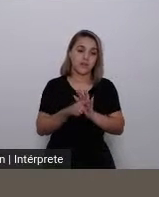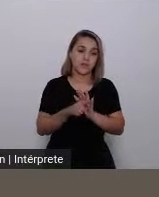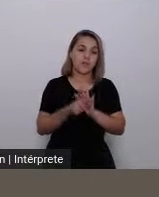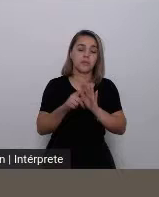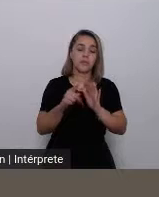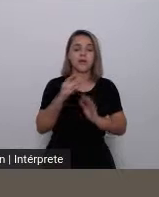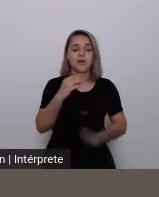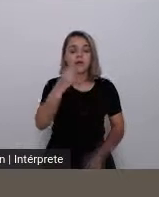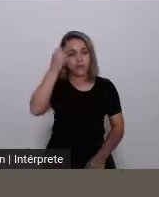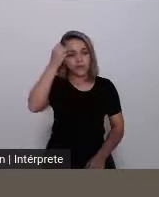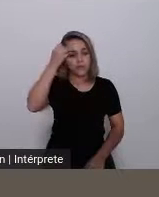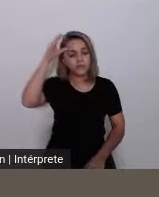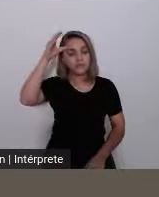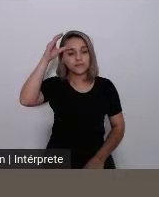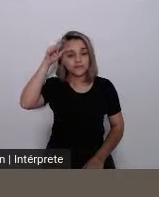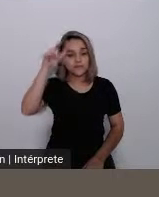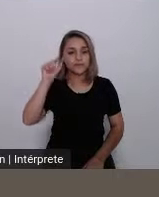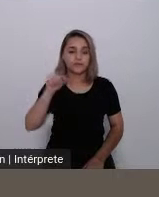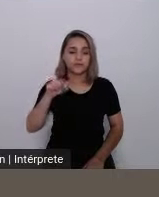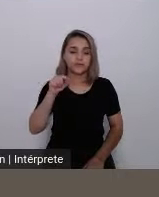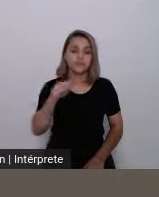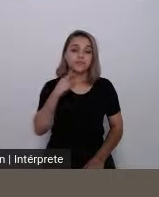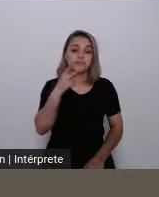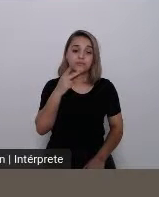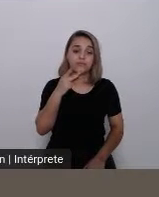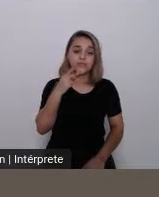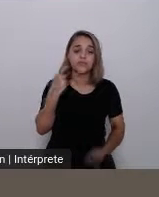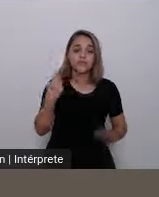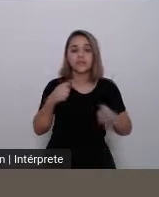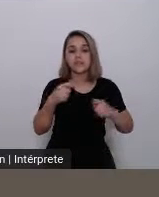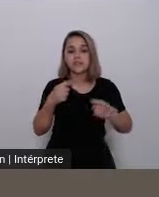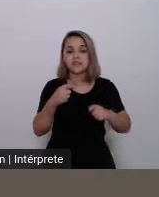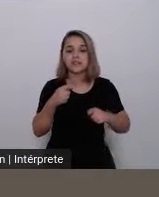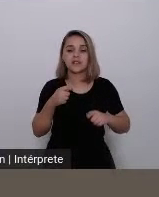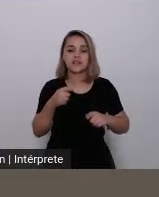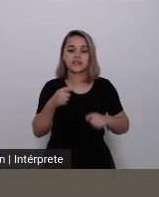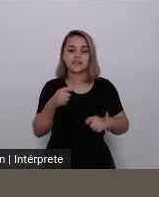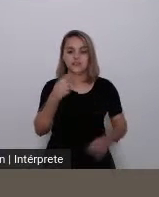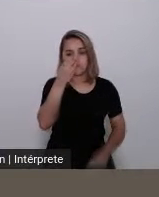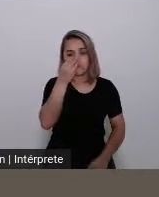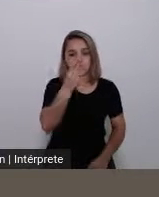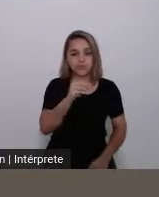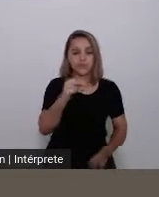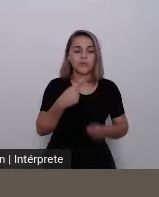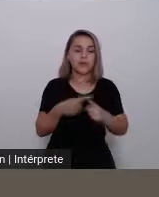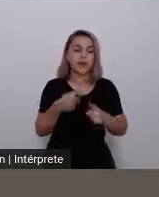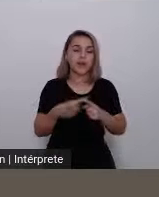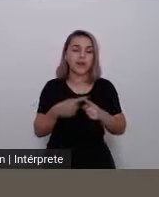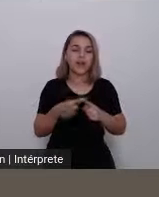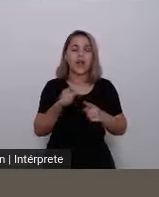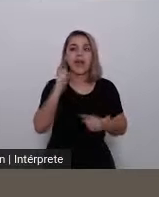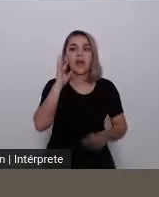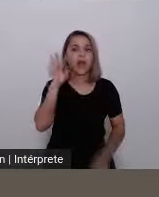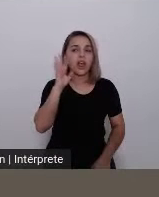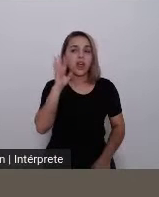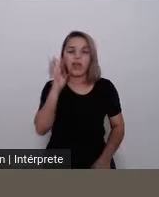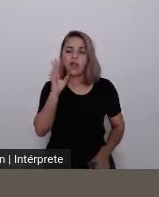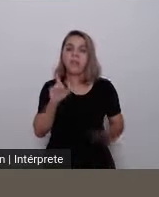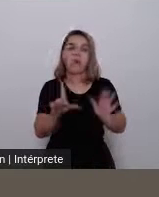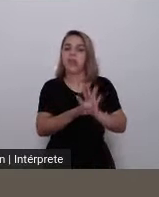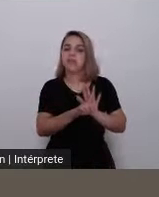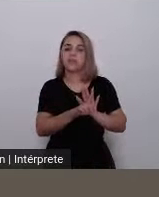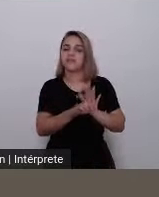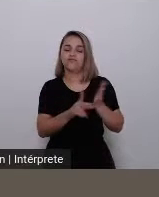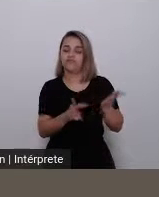Renascimento, dizendo que ela precisava ser rejeitada porque era uma ilusão, era uma lei de aparência. Né? E aí o que ele